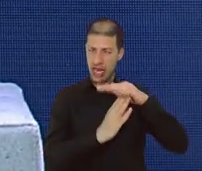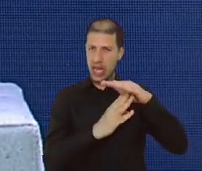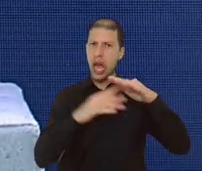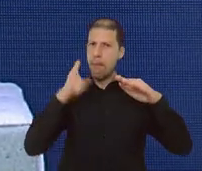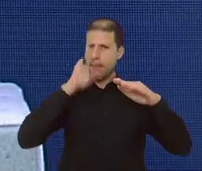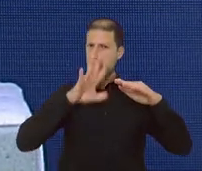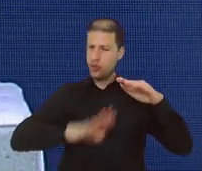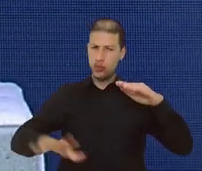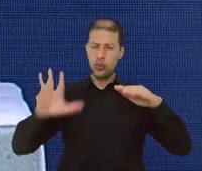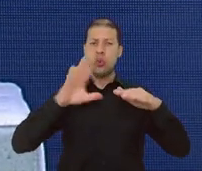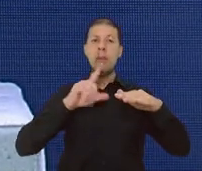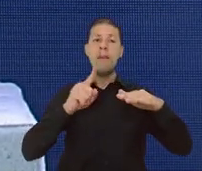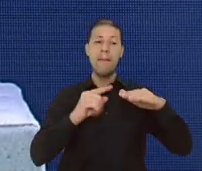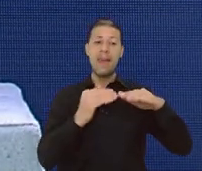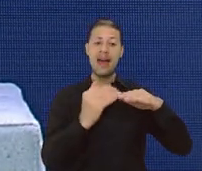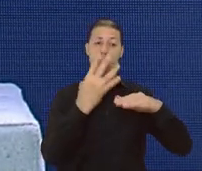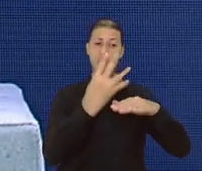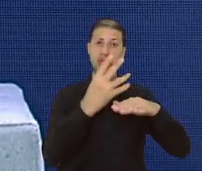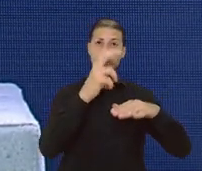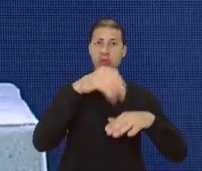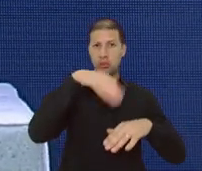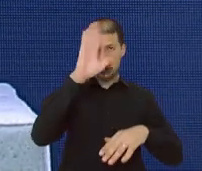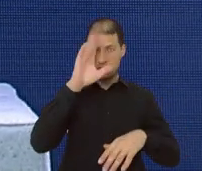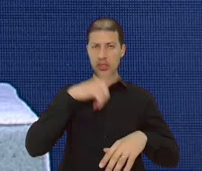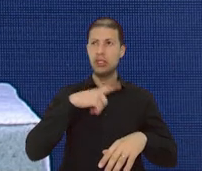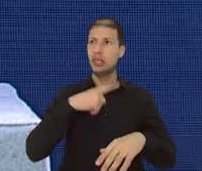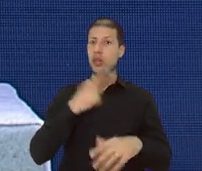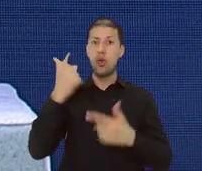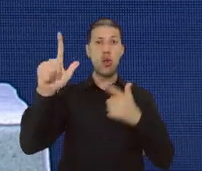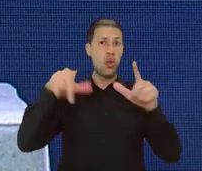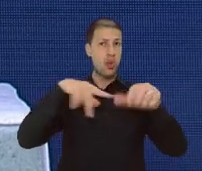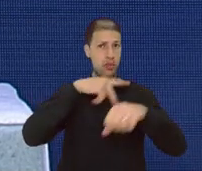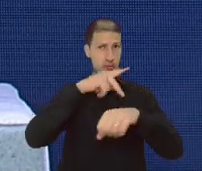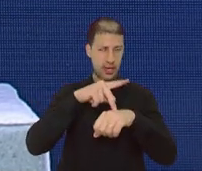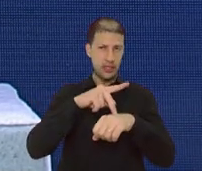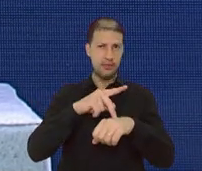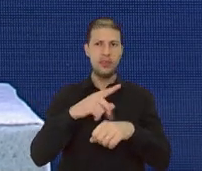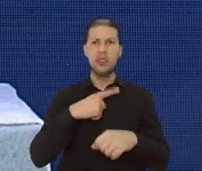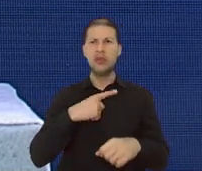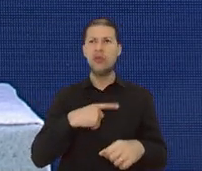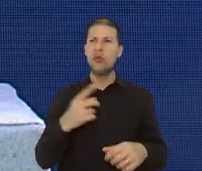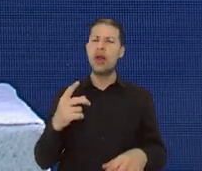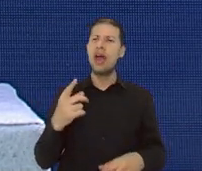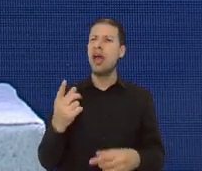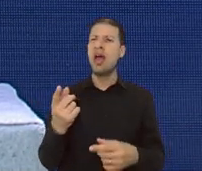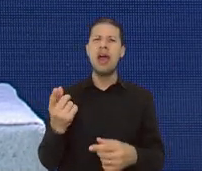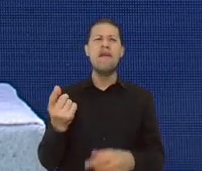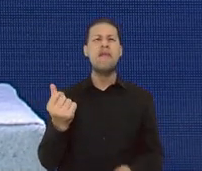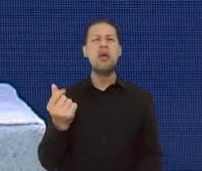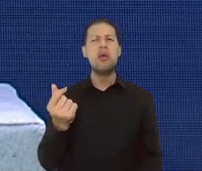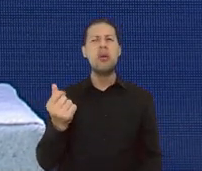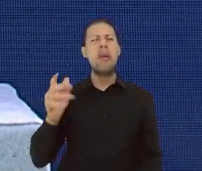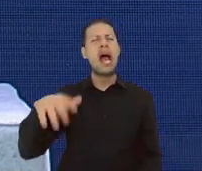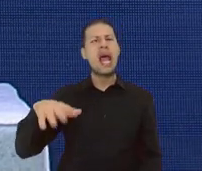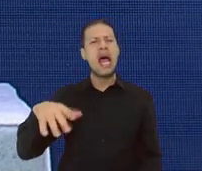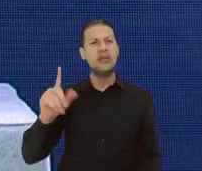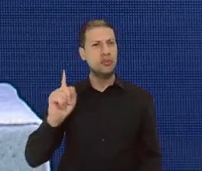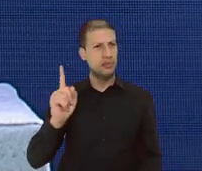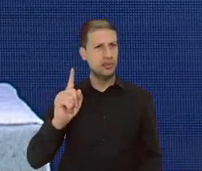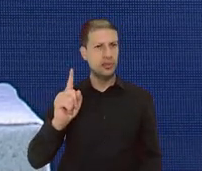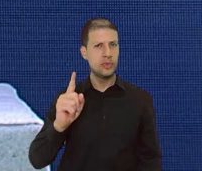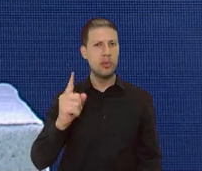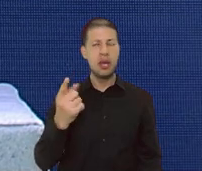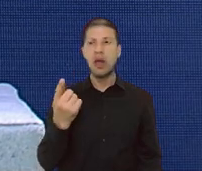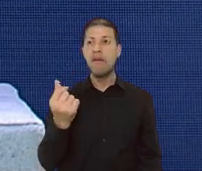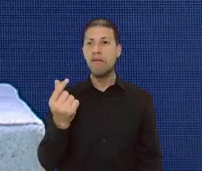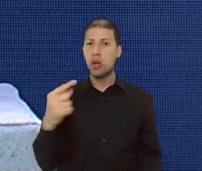a gente tem convicção de que a gente vai entrar em empresas não é valuation baratos mas vale Oceans adequados